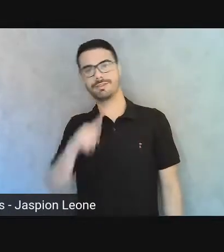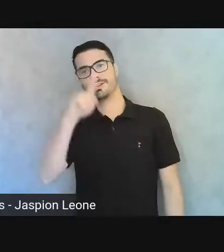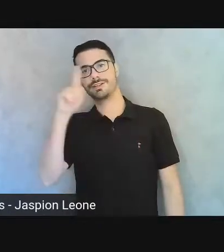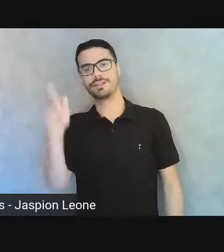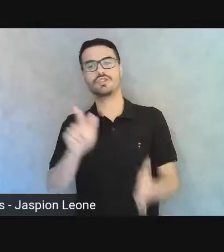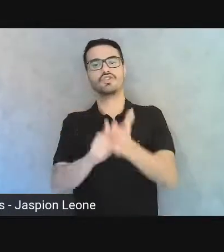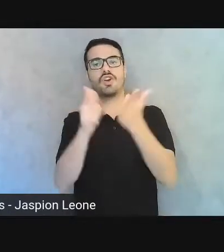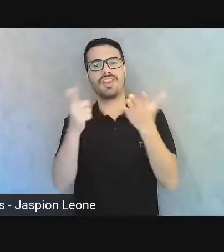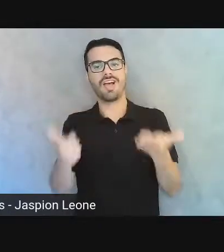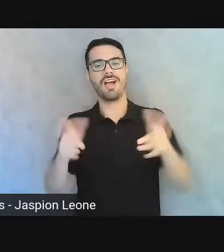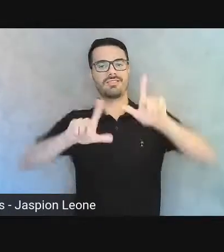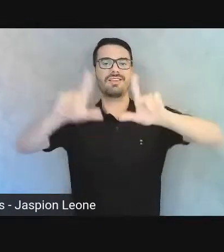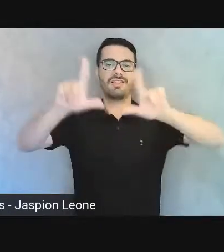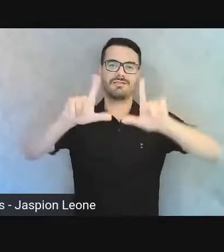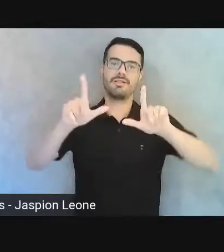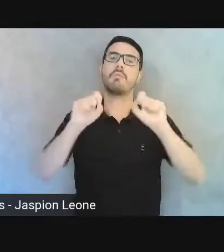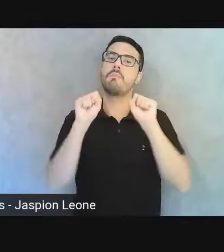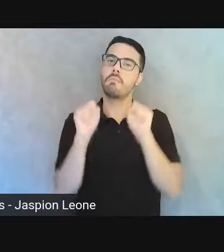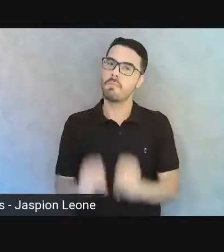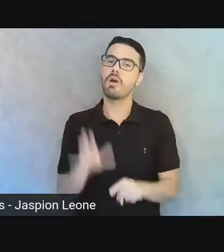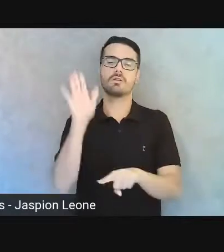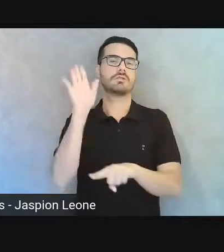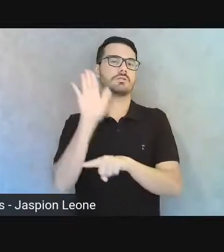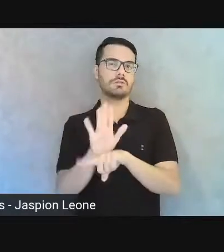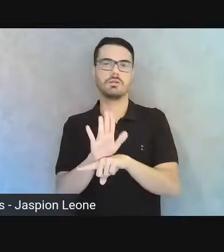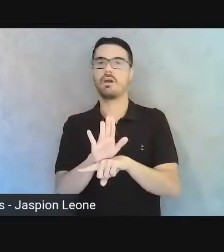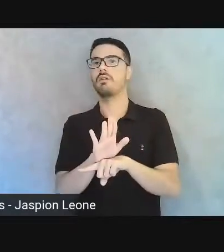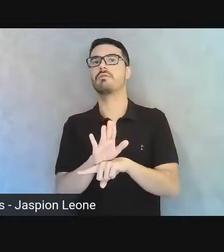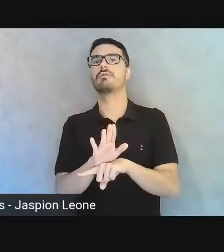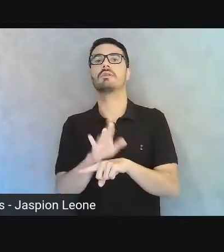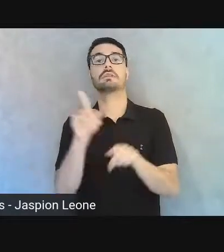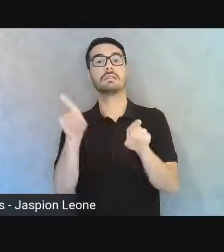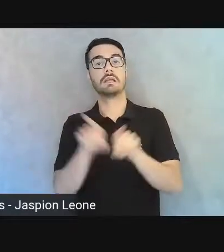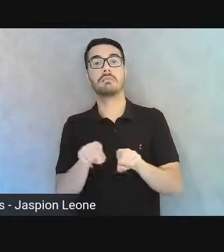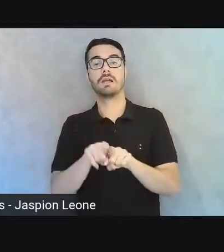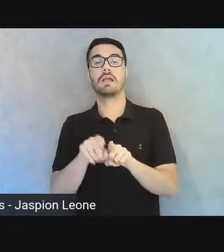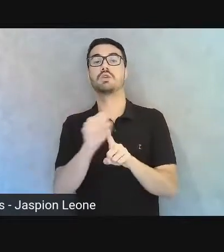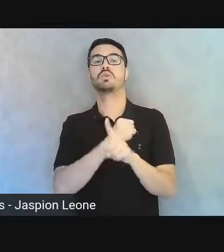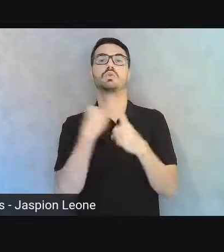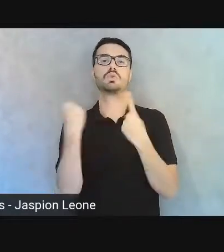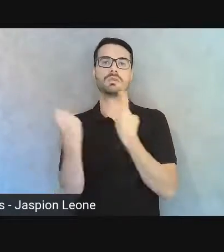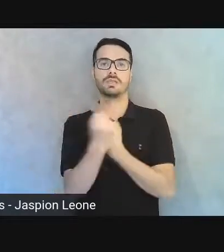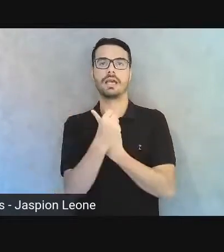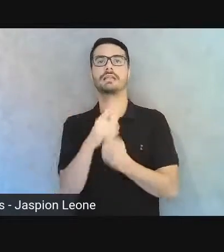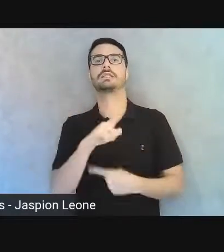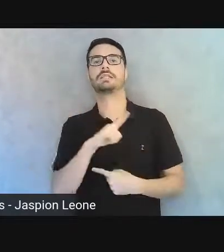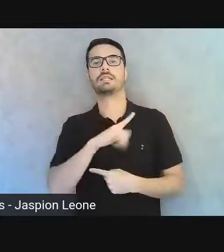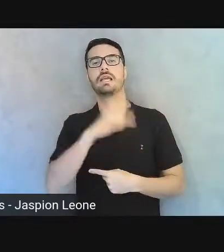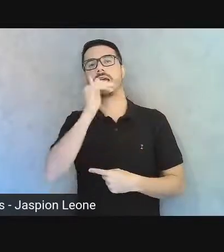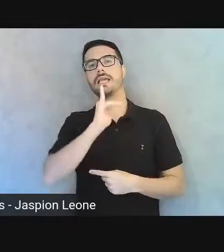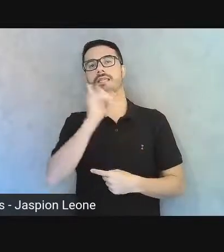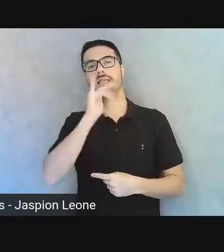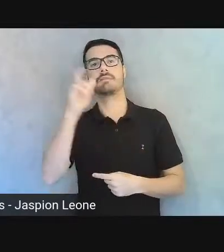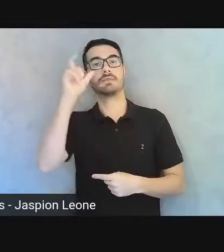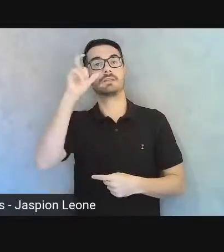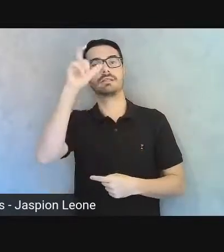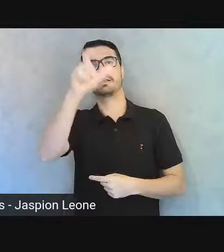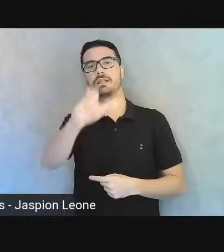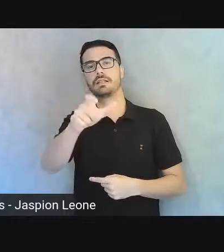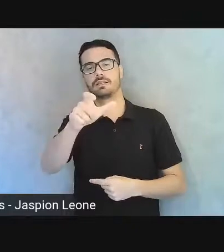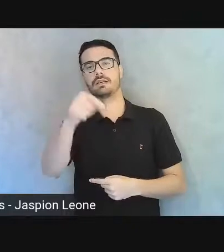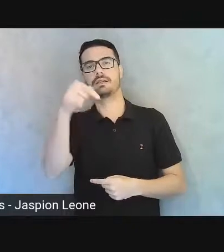sociedade podem ajudar muito nessa discussão. Nós temos até um exemplo interessante aqui, a Câmara,